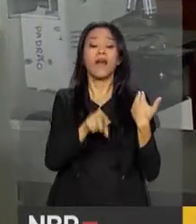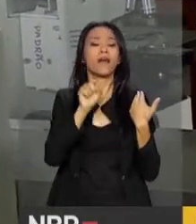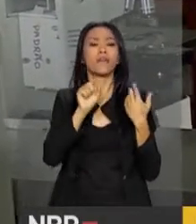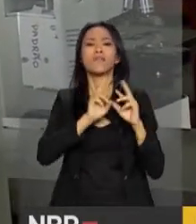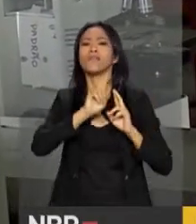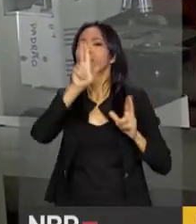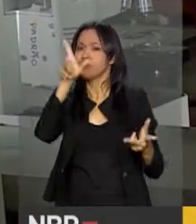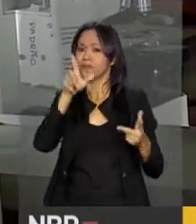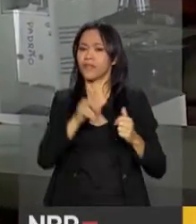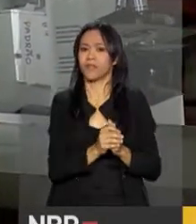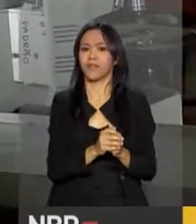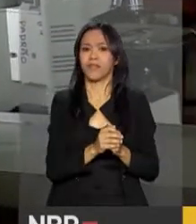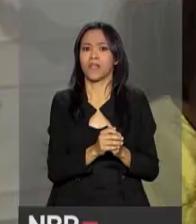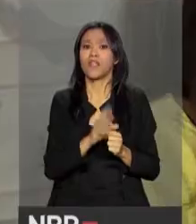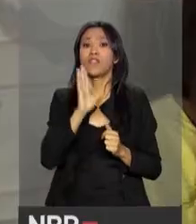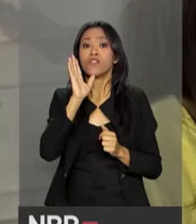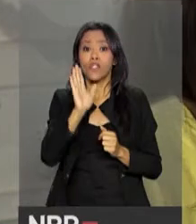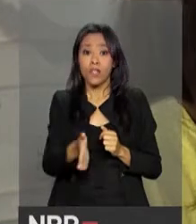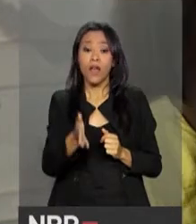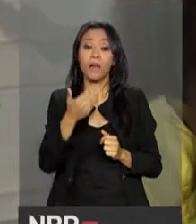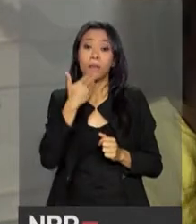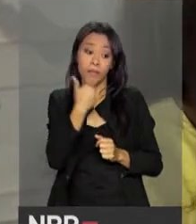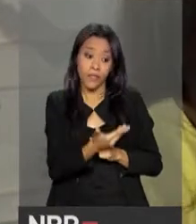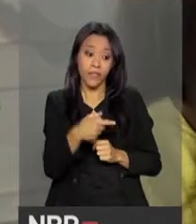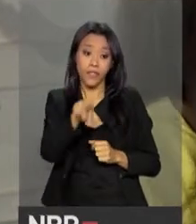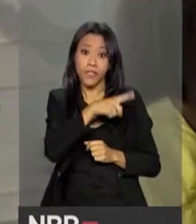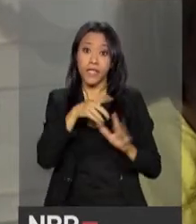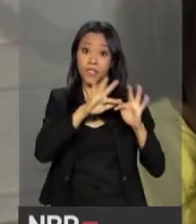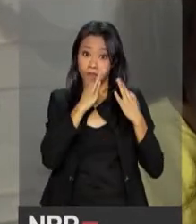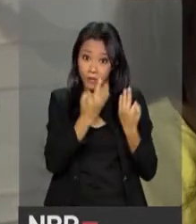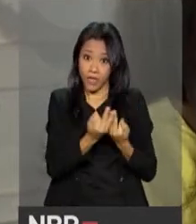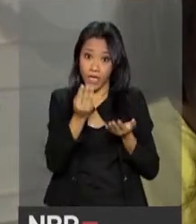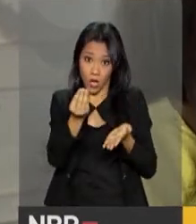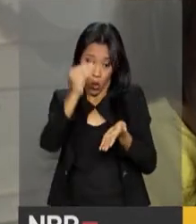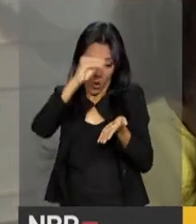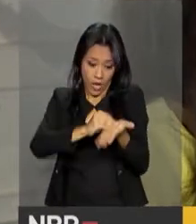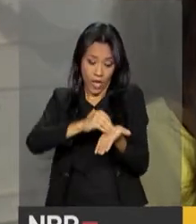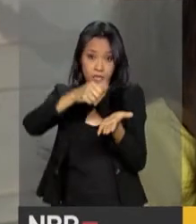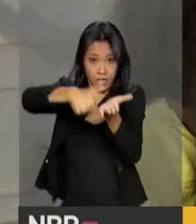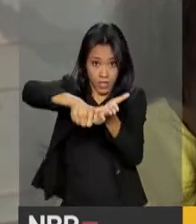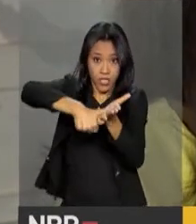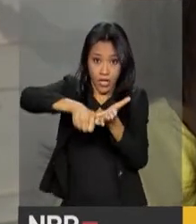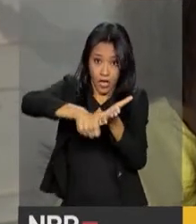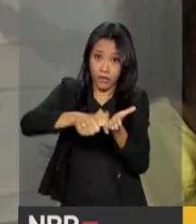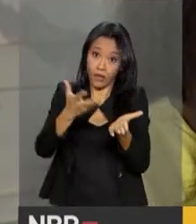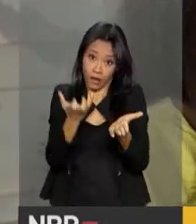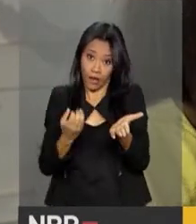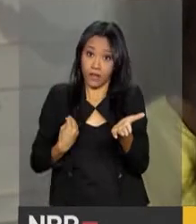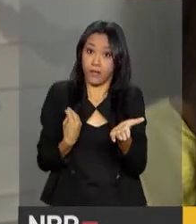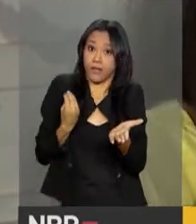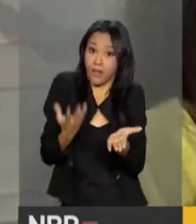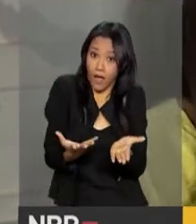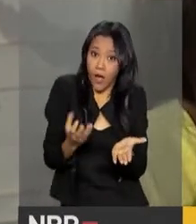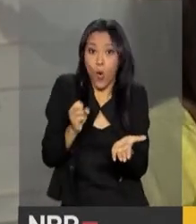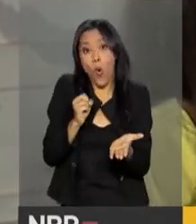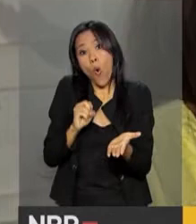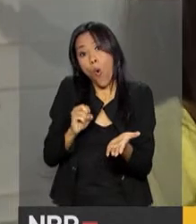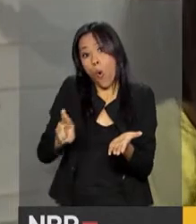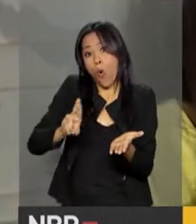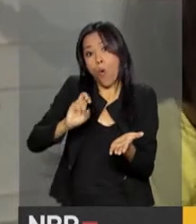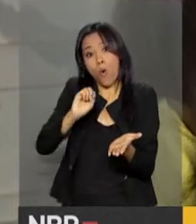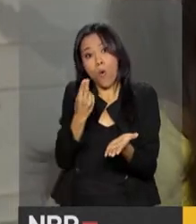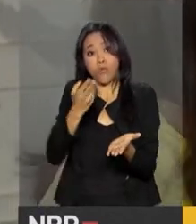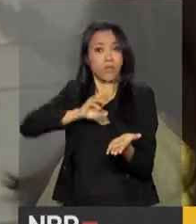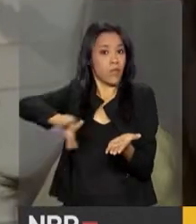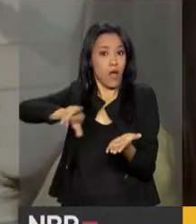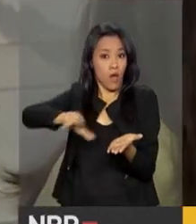se foi solicitado que as pessoas colocavam na sua identidade se eram moradores ou não doadores e na época